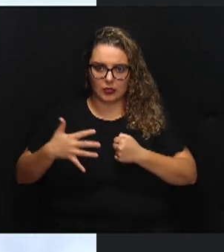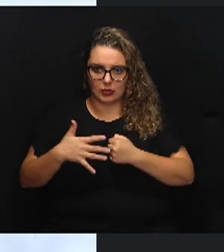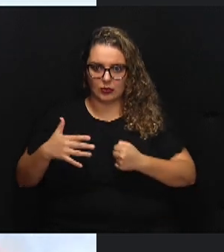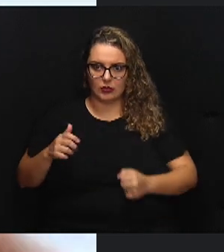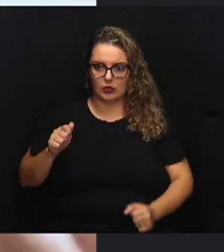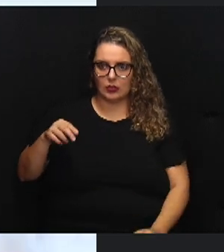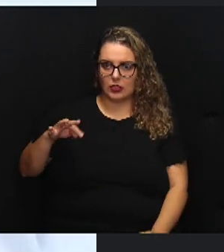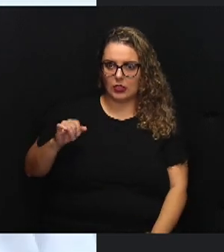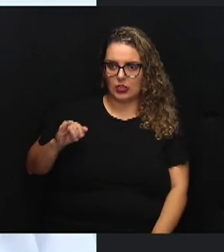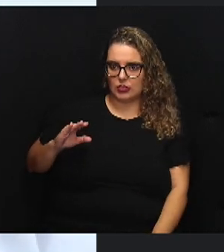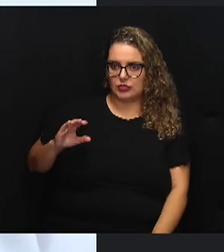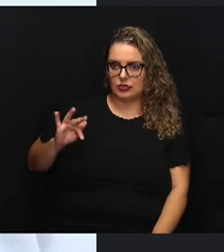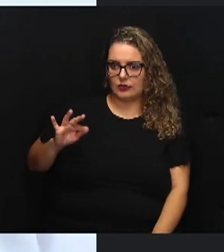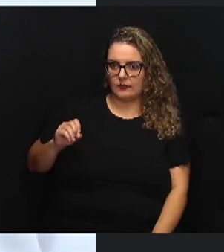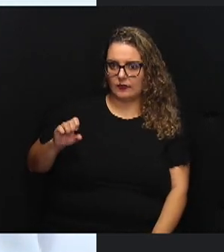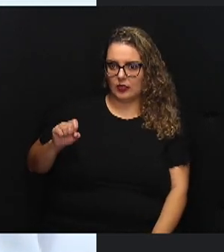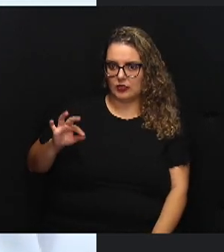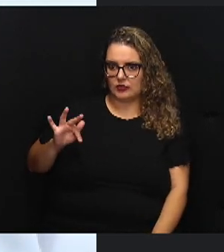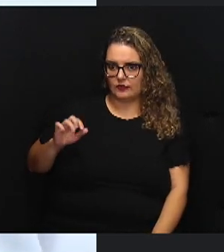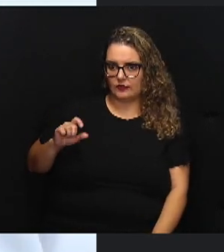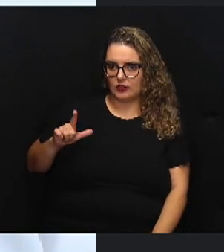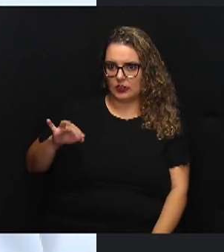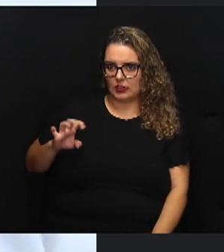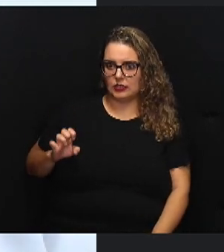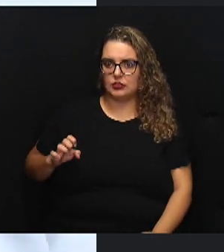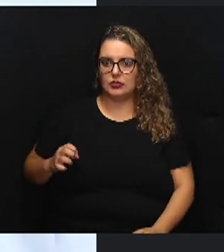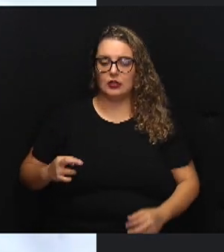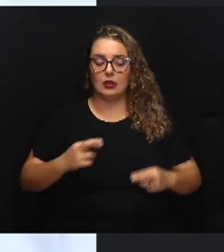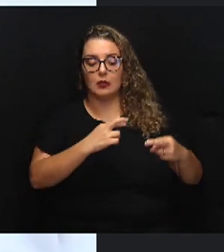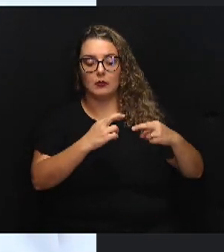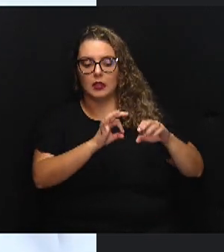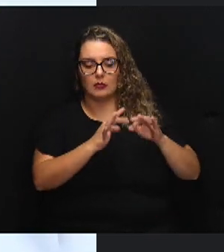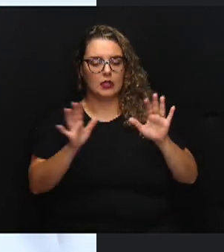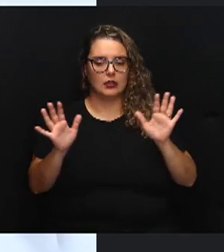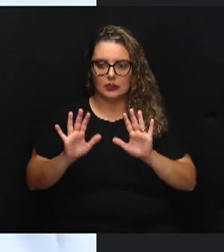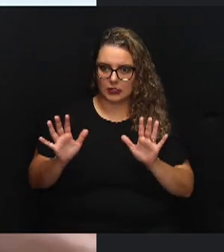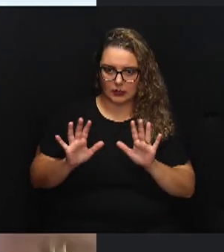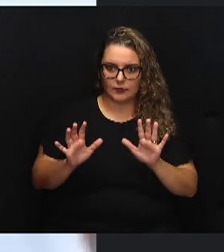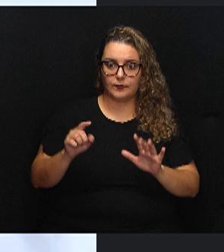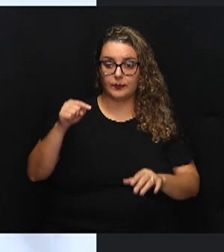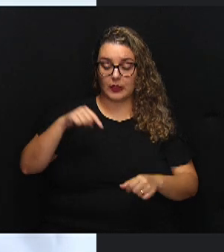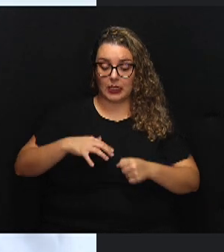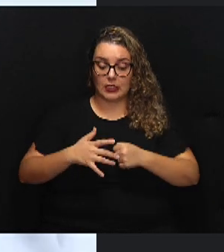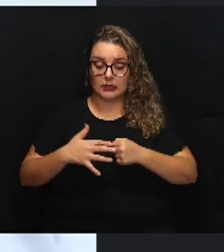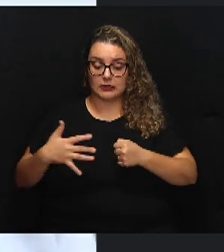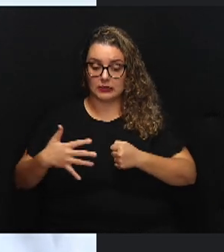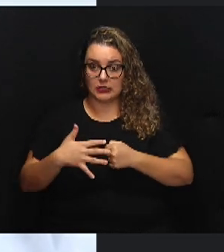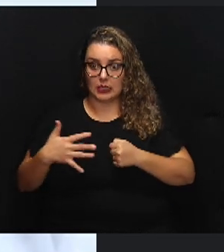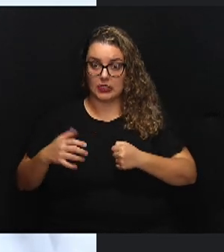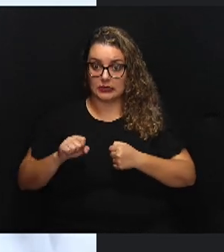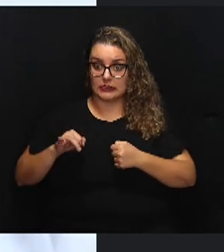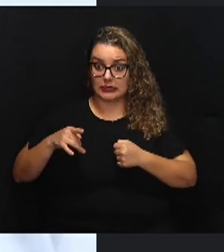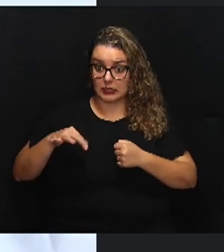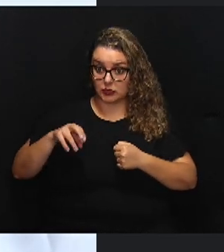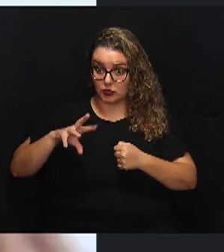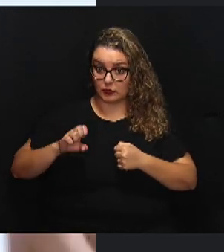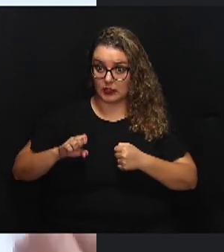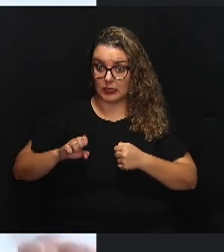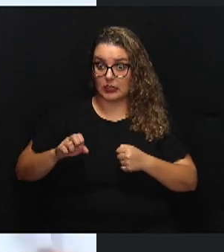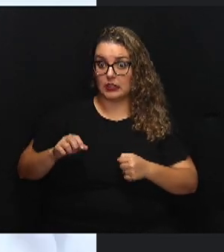anticorpo antifosfolípide que isso deve ser pesquisado em alguém da família. Essa síndrome, que a gente dá o apelido de